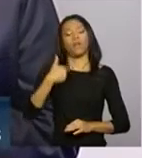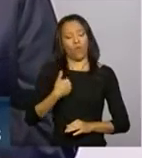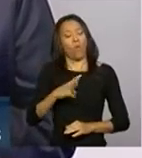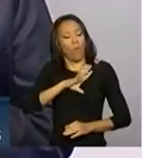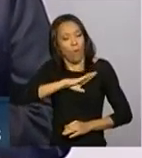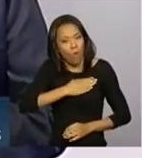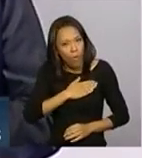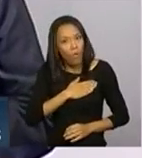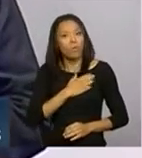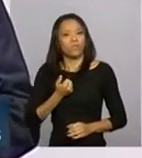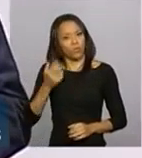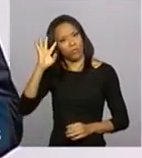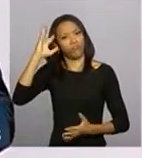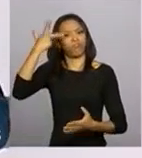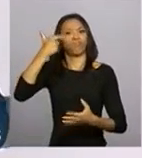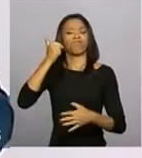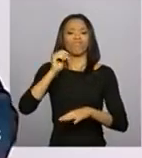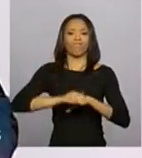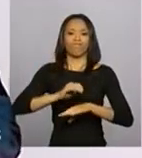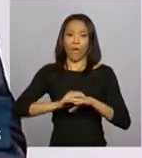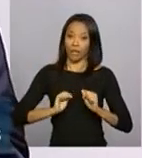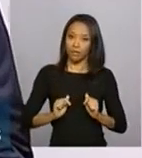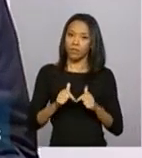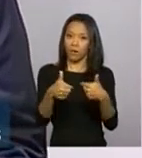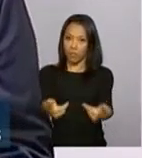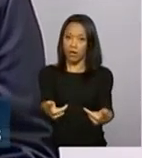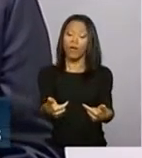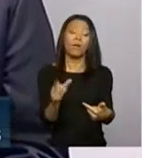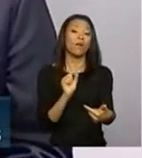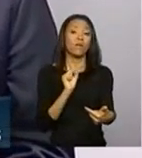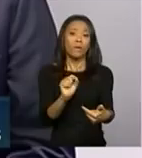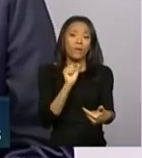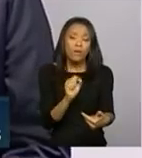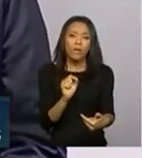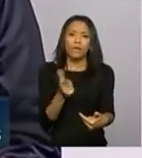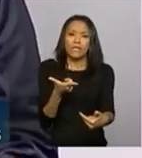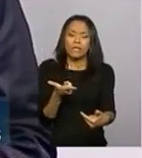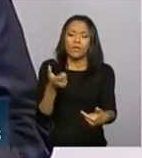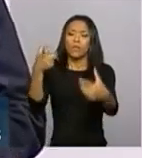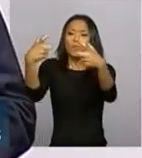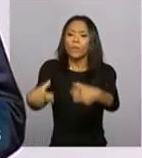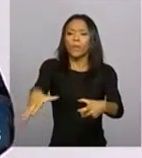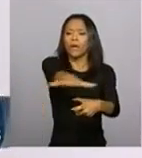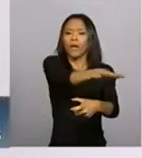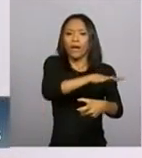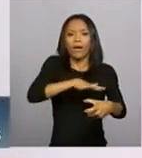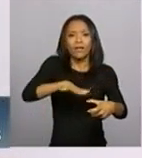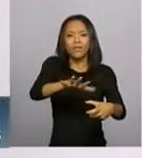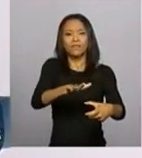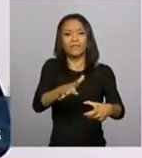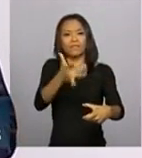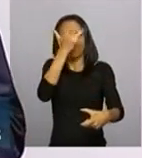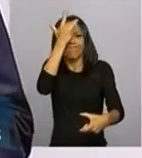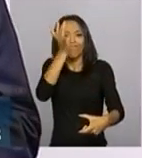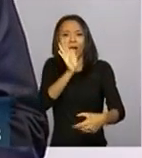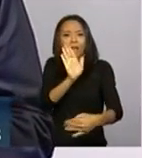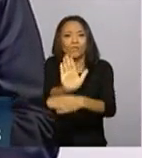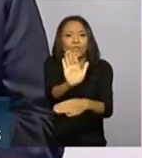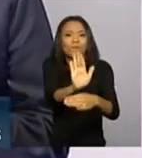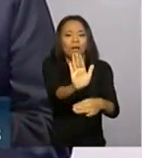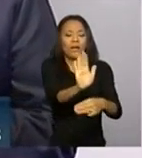a trabalhar. A ordenação urbana, a construção de espaços mais fraternos e solidários é